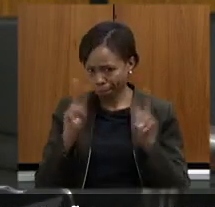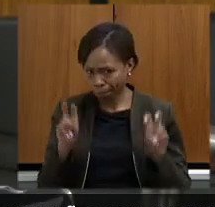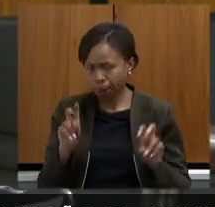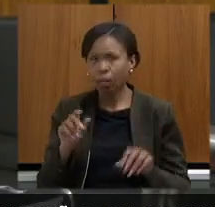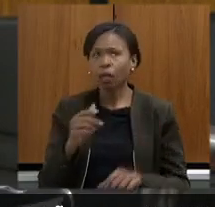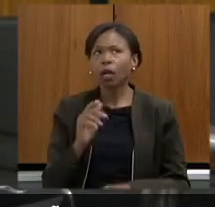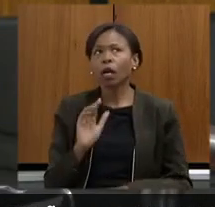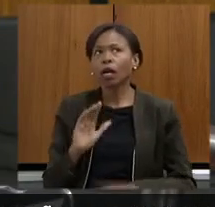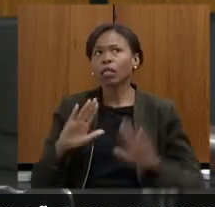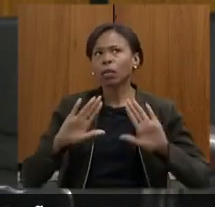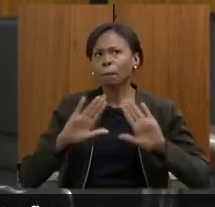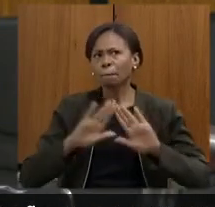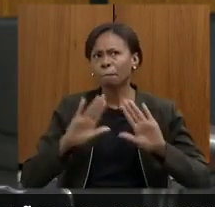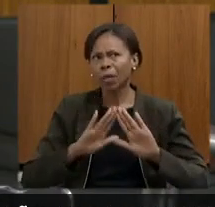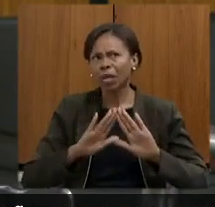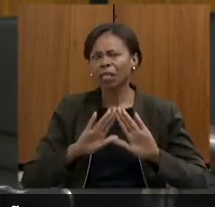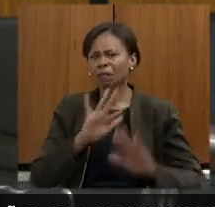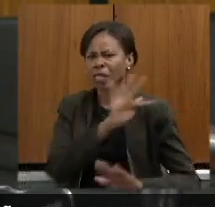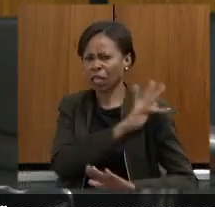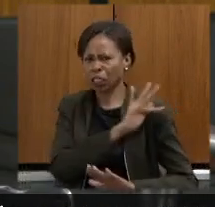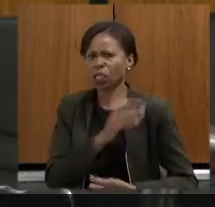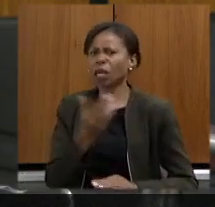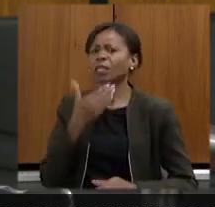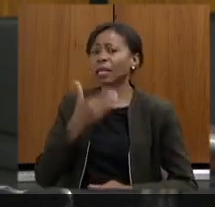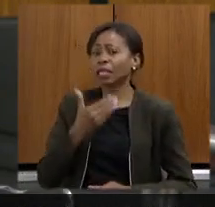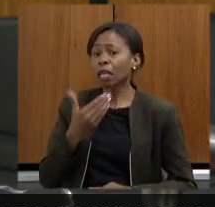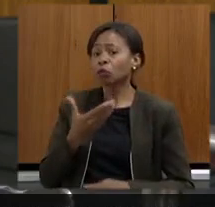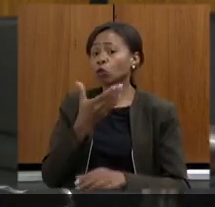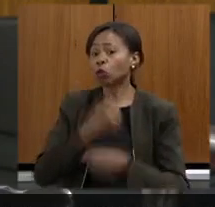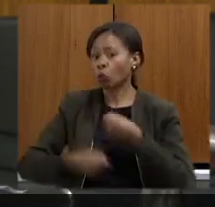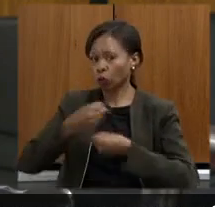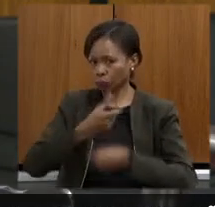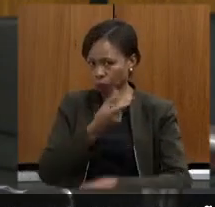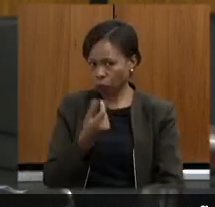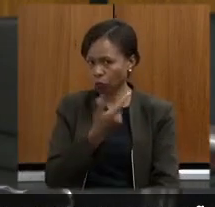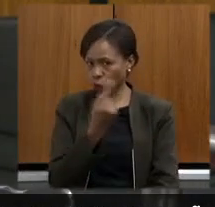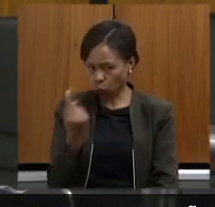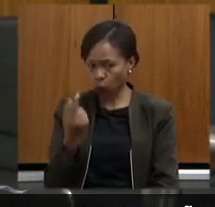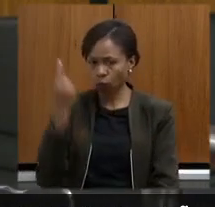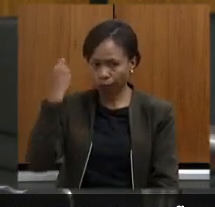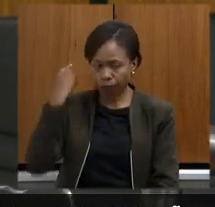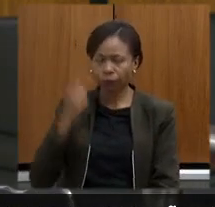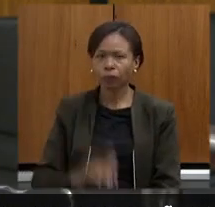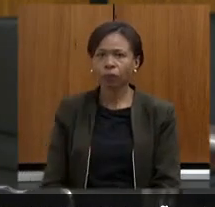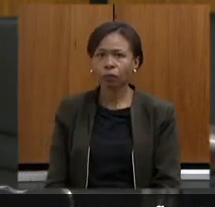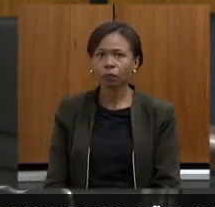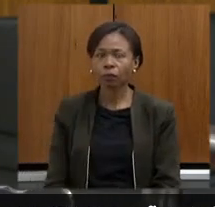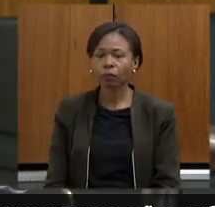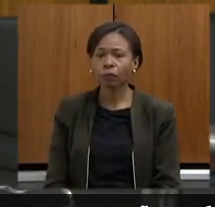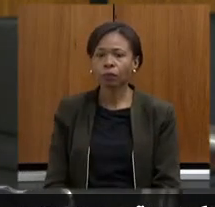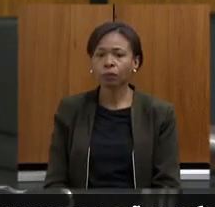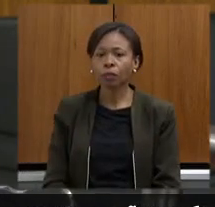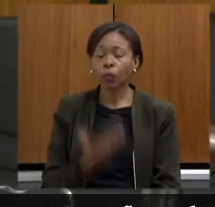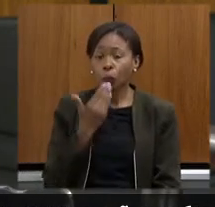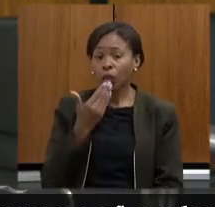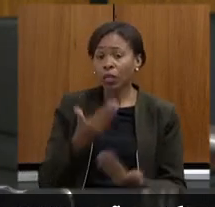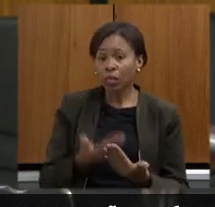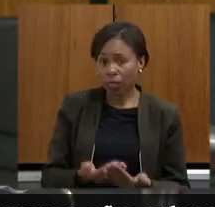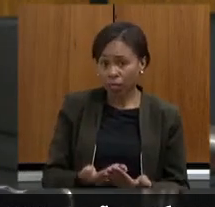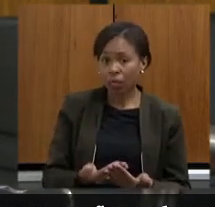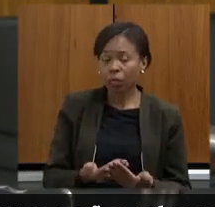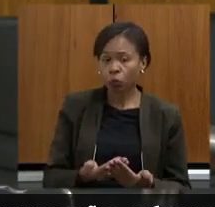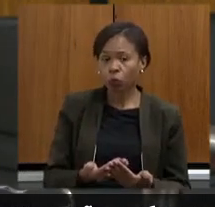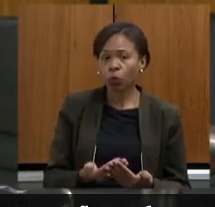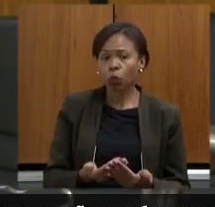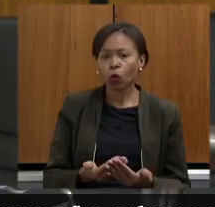realizada em dezembro de 2021 daquela ocasião derivo o requerimento 10.189 de 2020 um